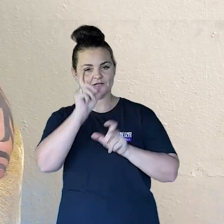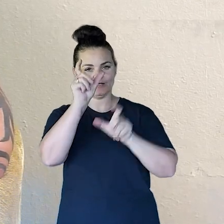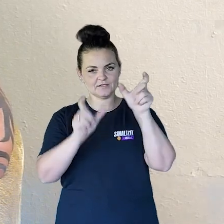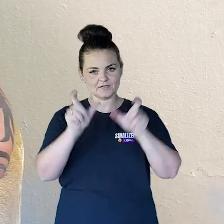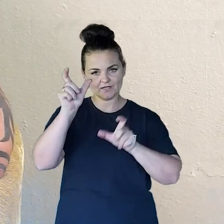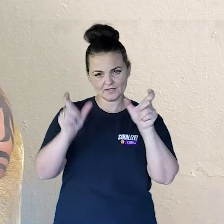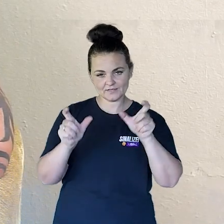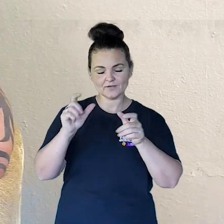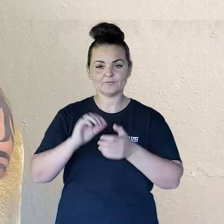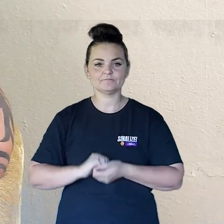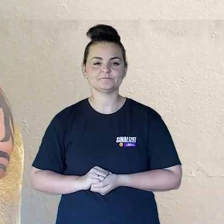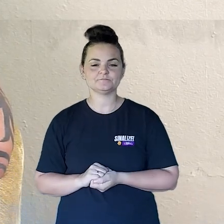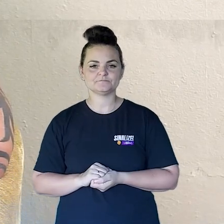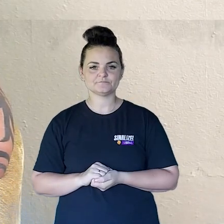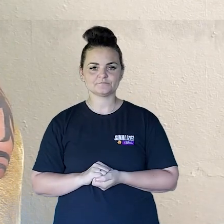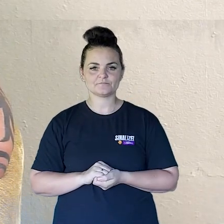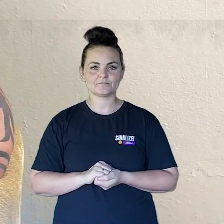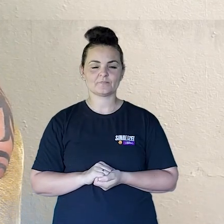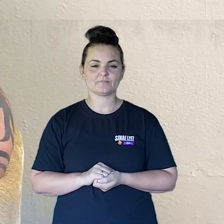um.